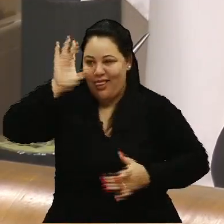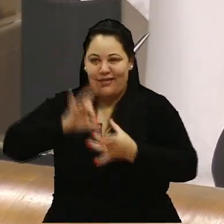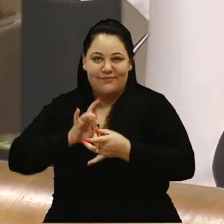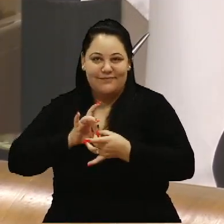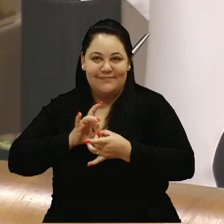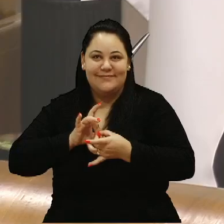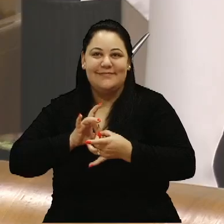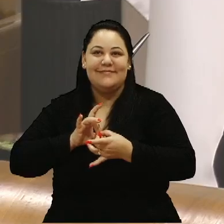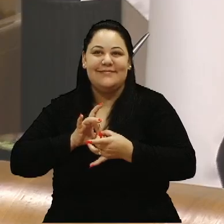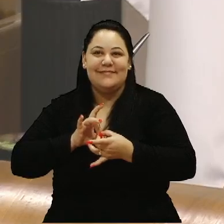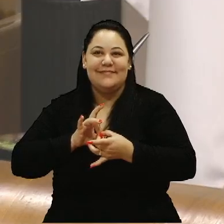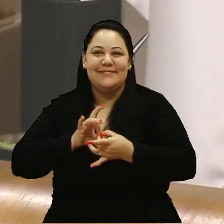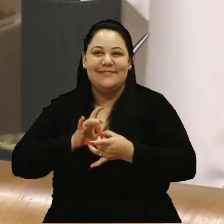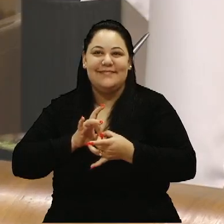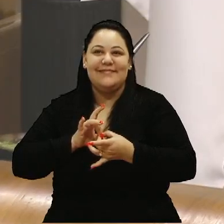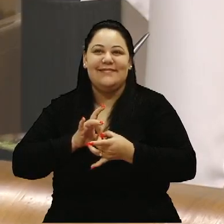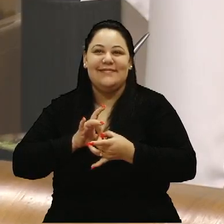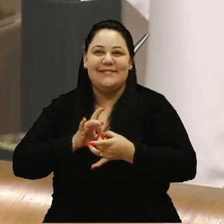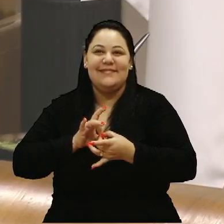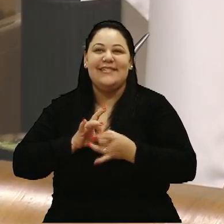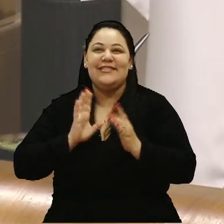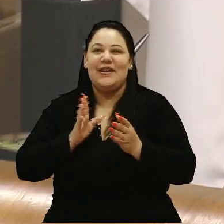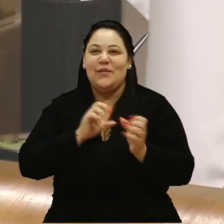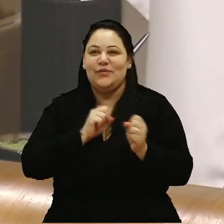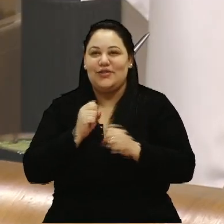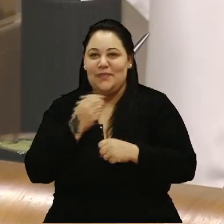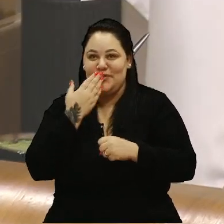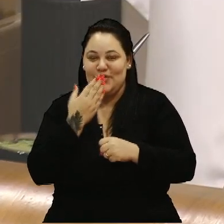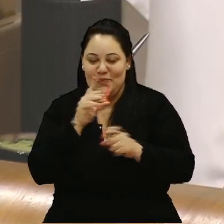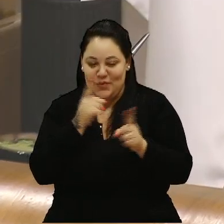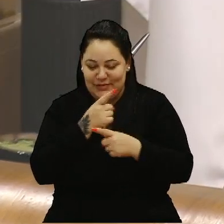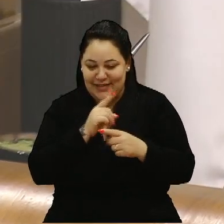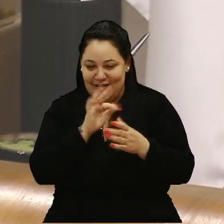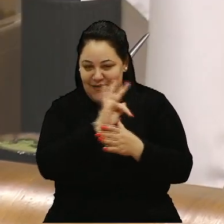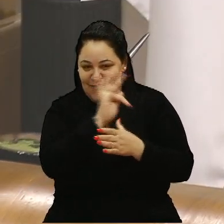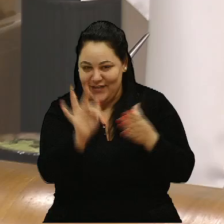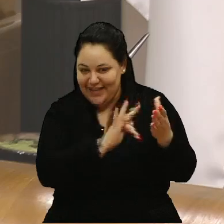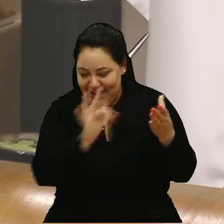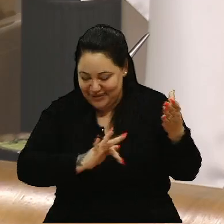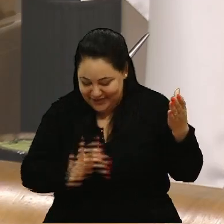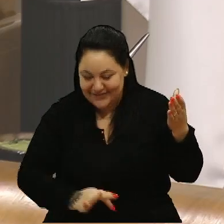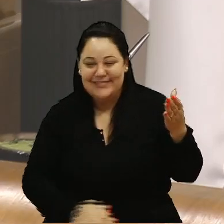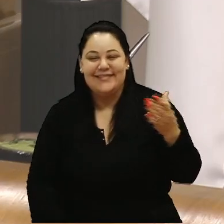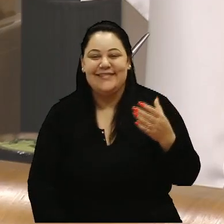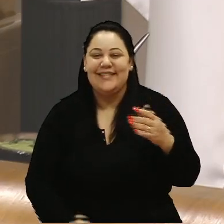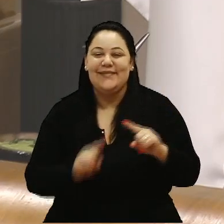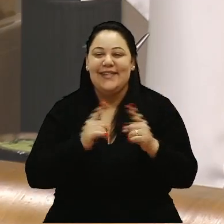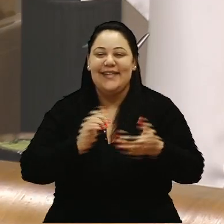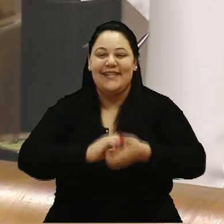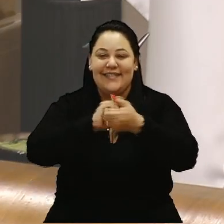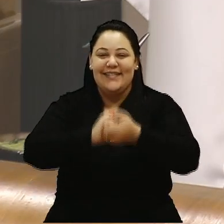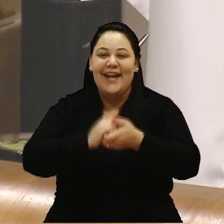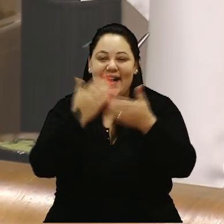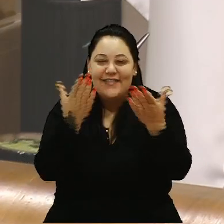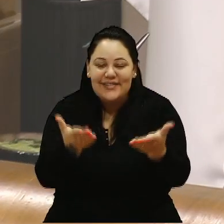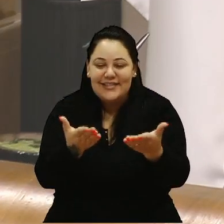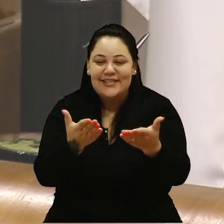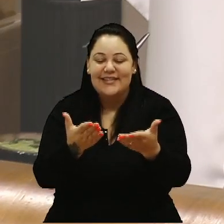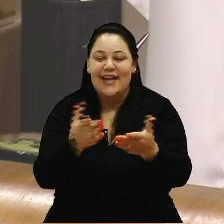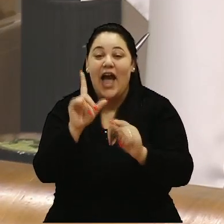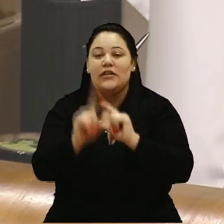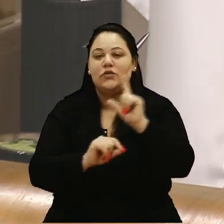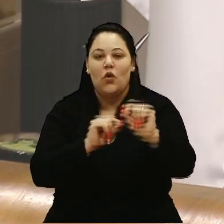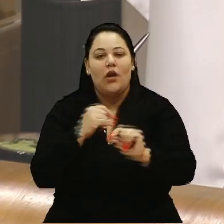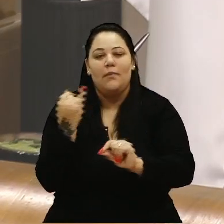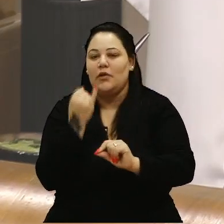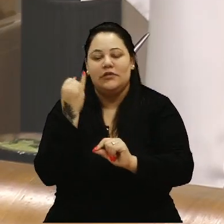caramba. Já podia pedir música no Fantástico, né? Nesse primeiro semestre aí. Mas meus cumprimentos ao senhor pela decisão também, importante, né? E